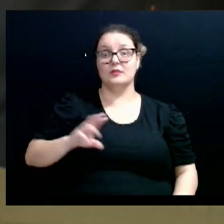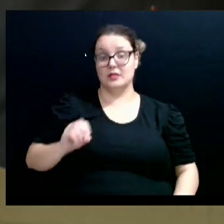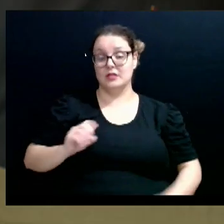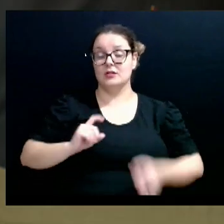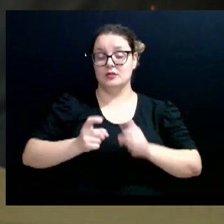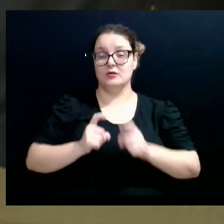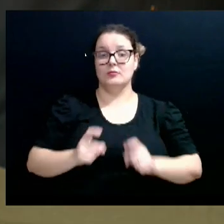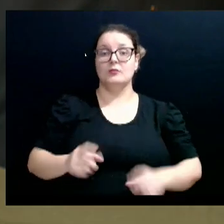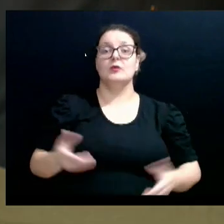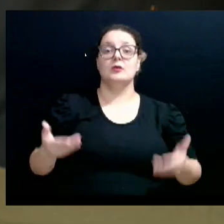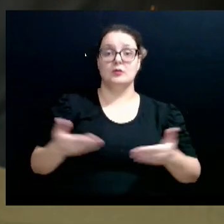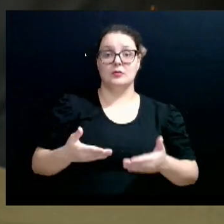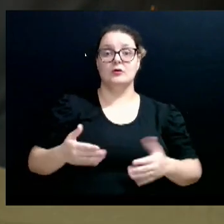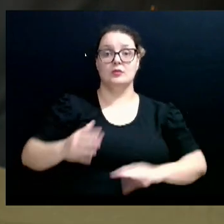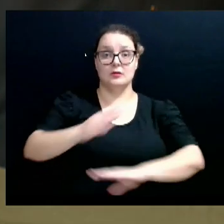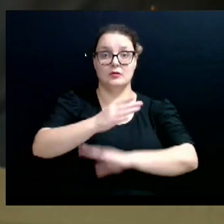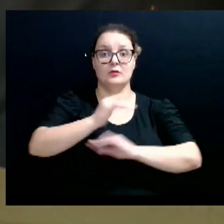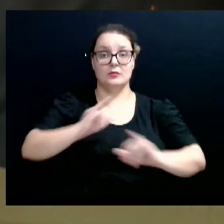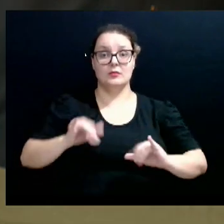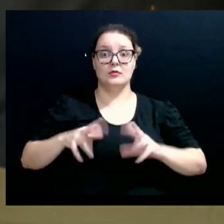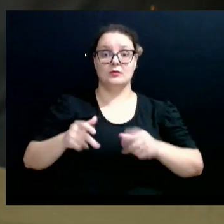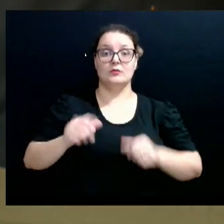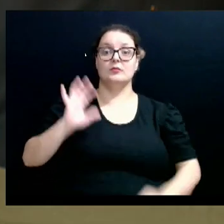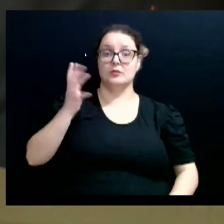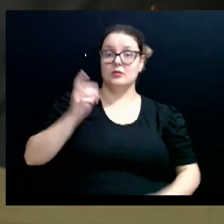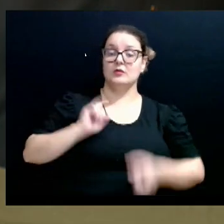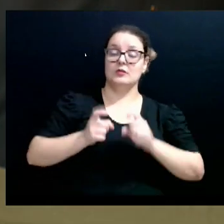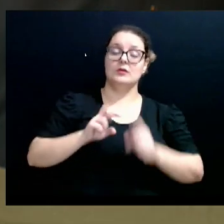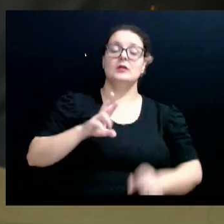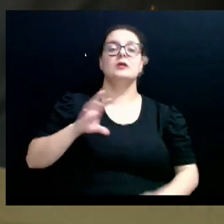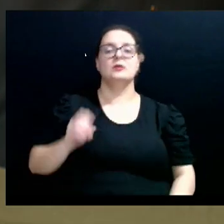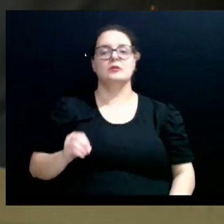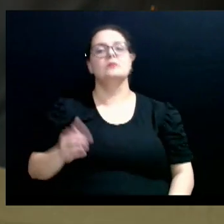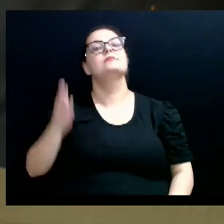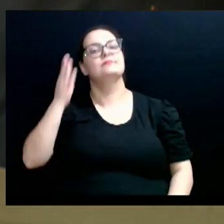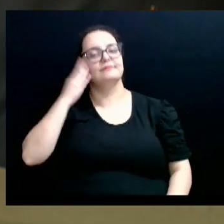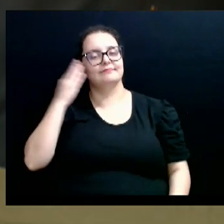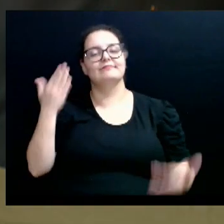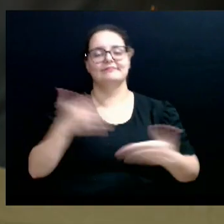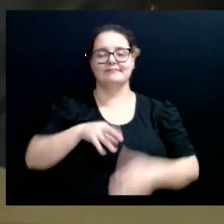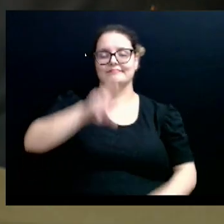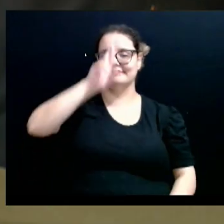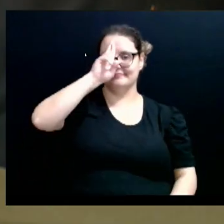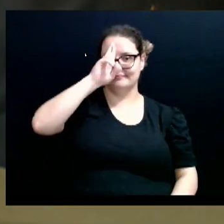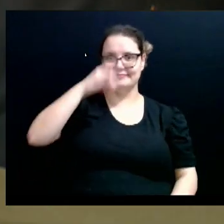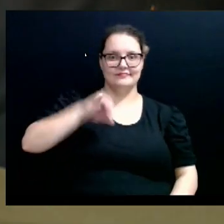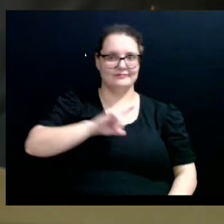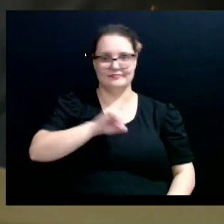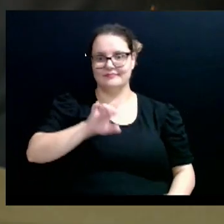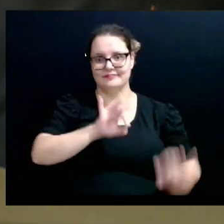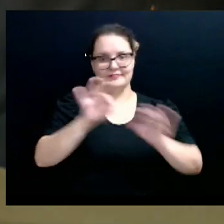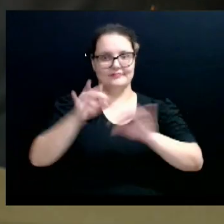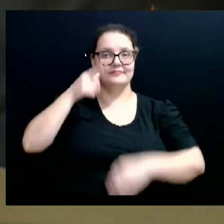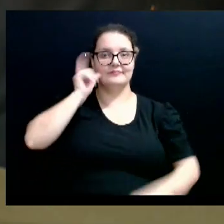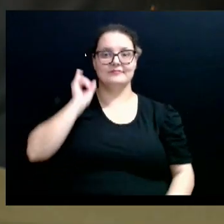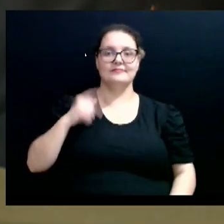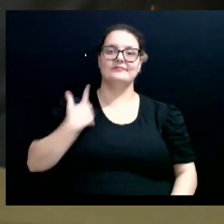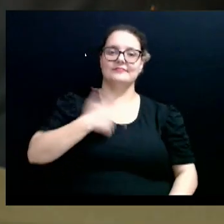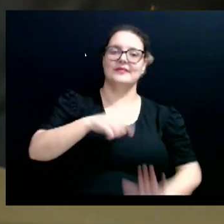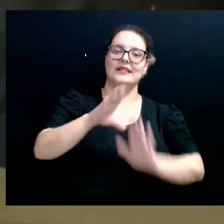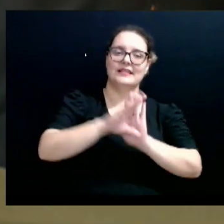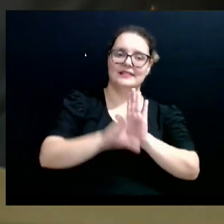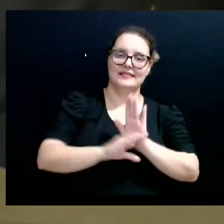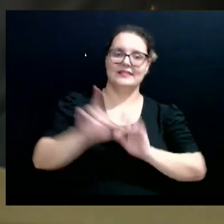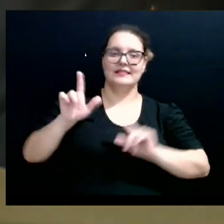então, no Câmara Notícia, tudo o que aconteceu na reunião ordinária você fica sabendo hoje ao meio-dia, se você não acompanhou ontem, e a nossa programação da TV Câmara